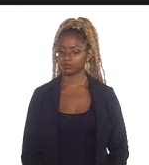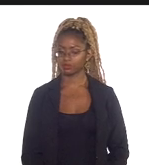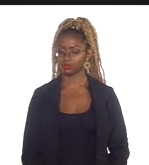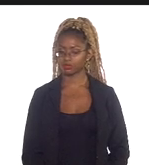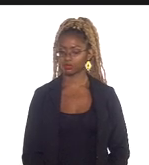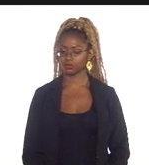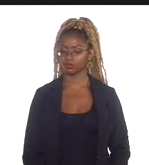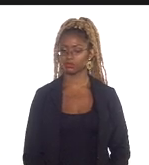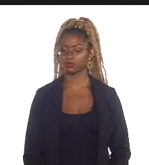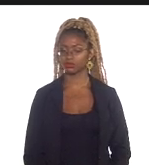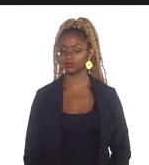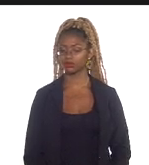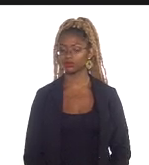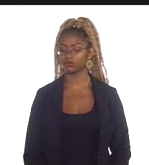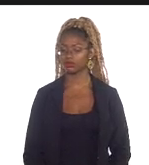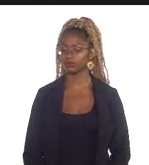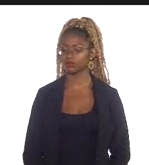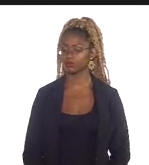Bom,